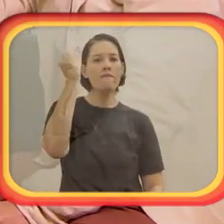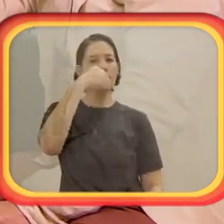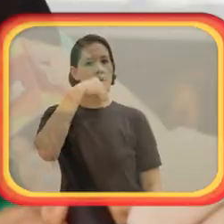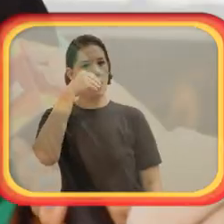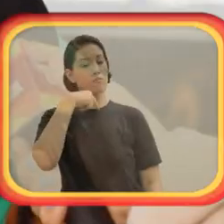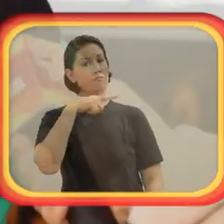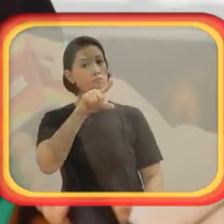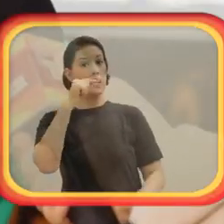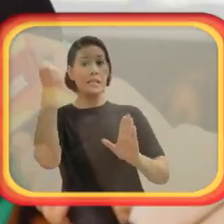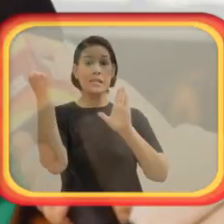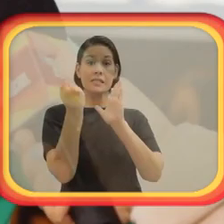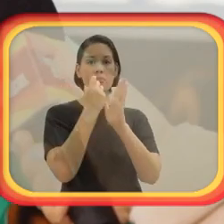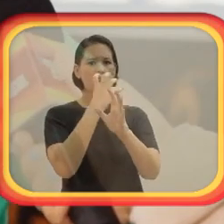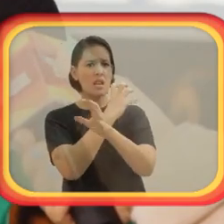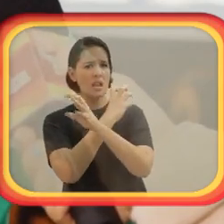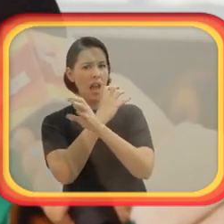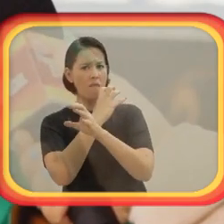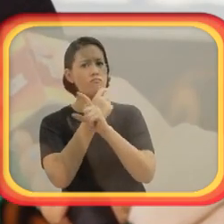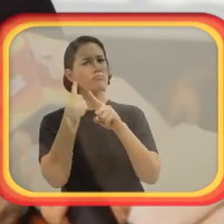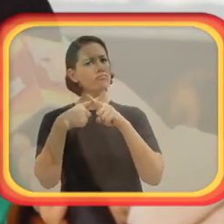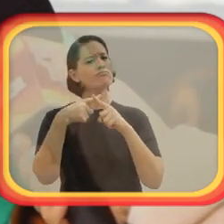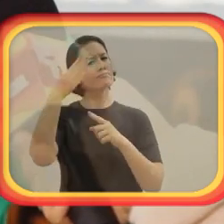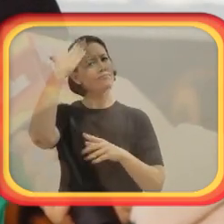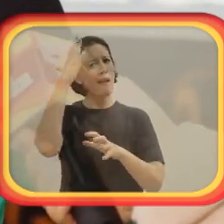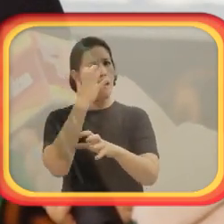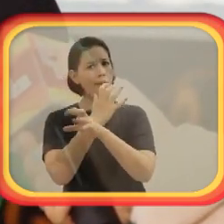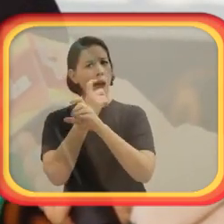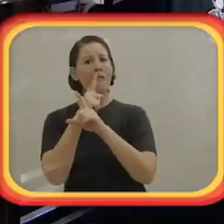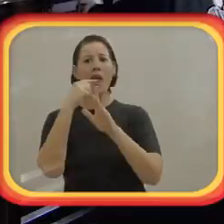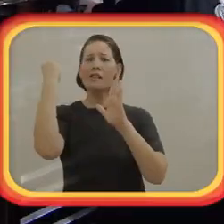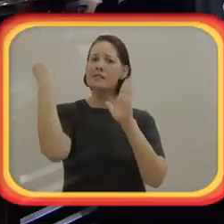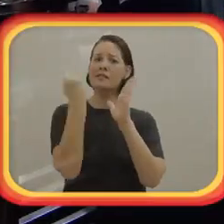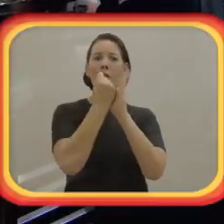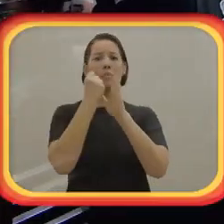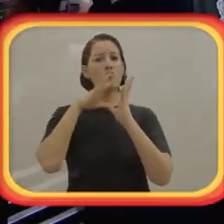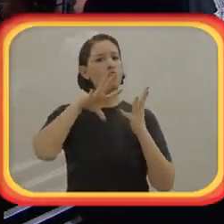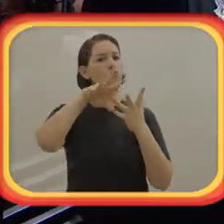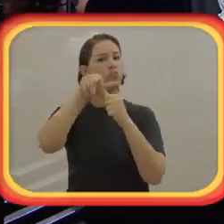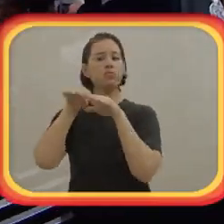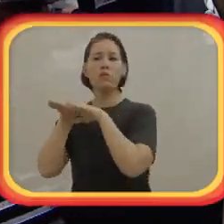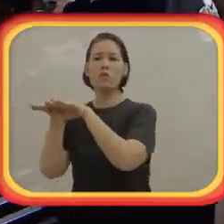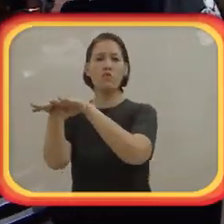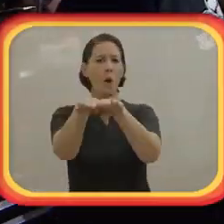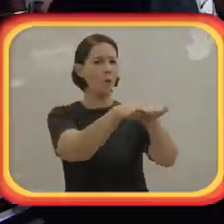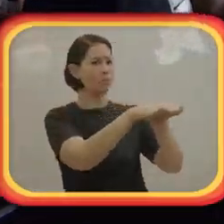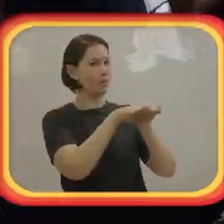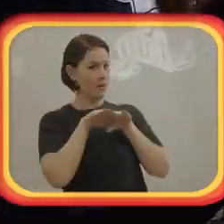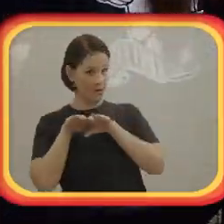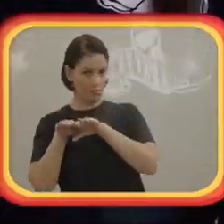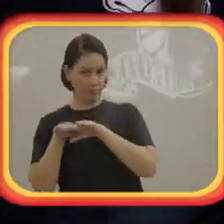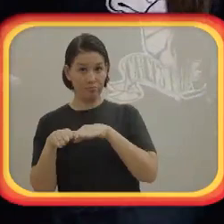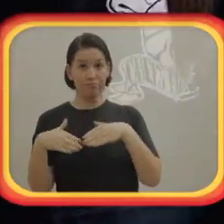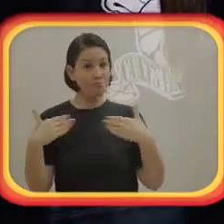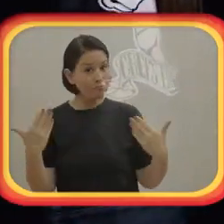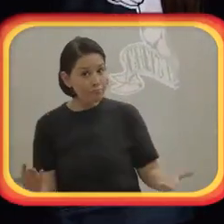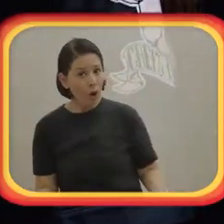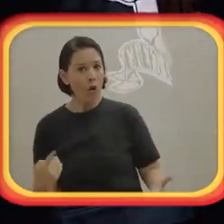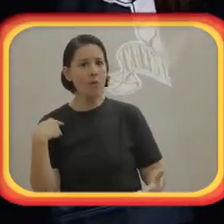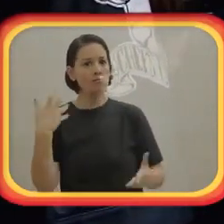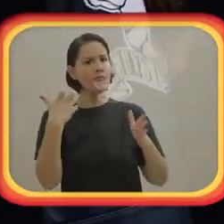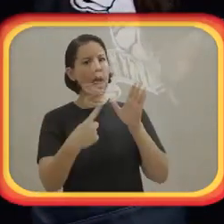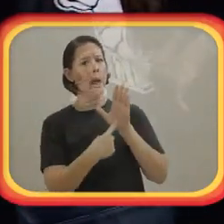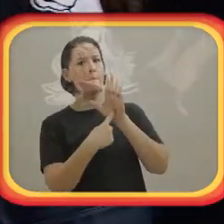no motoclube no Mertá. Então os meninos vestem colete de couro, porque a gente queria tirar esse estigma